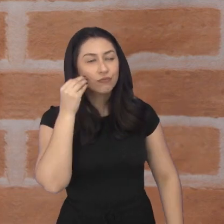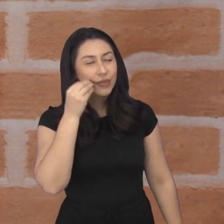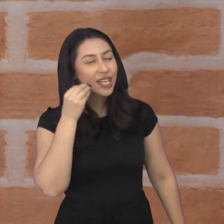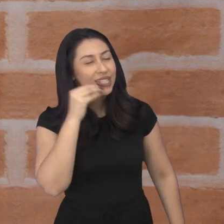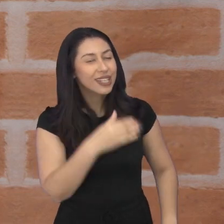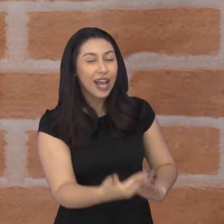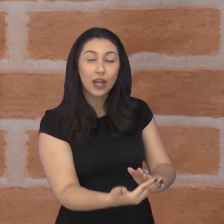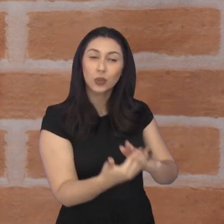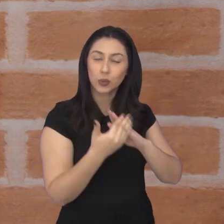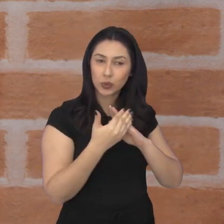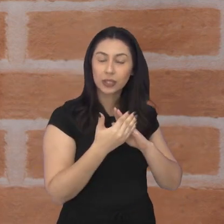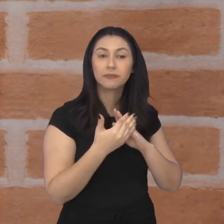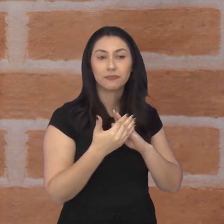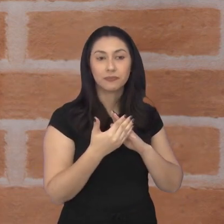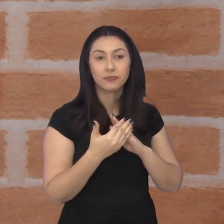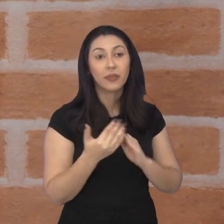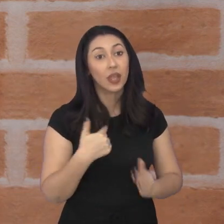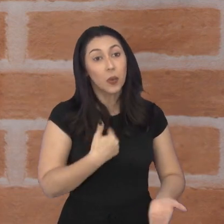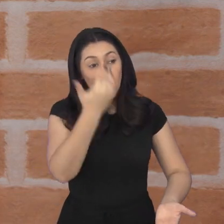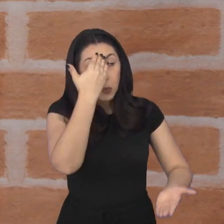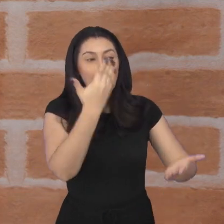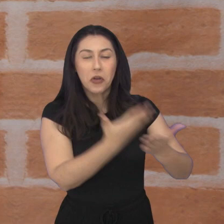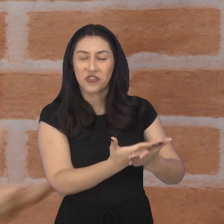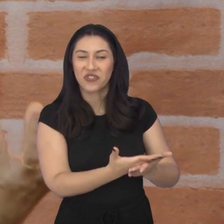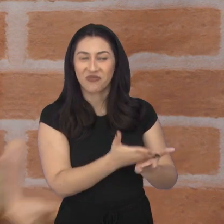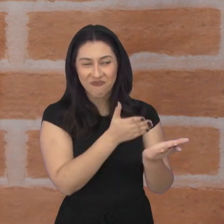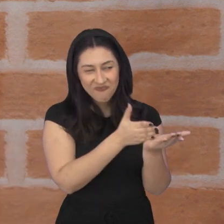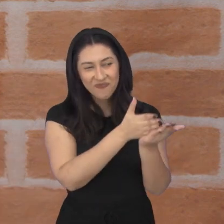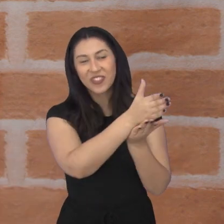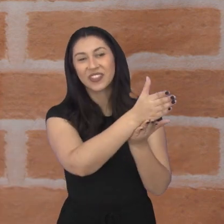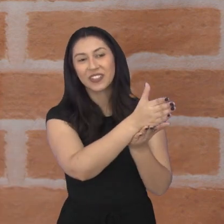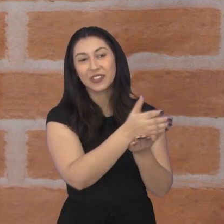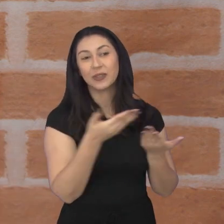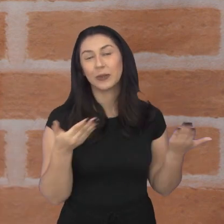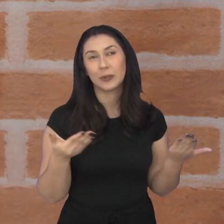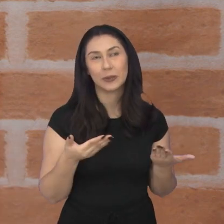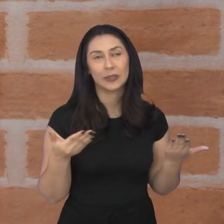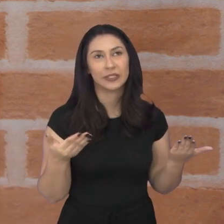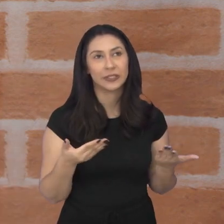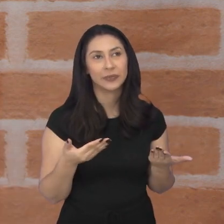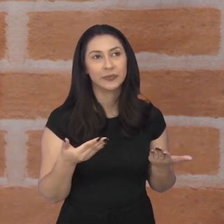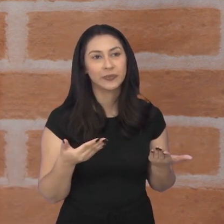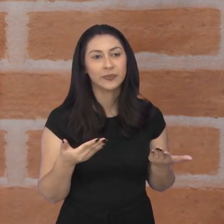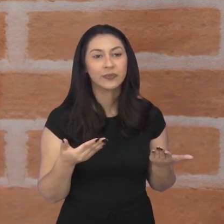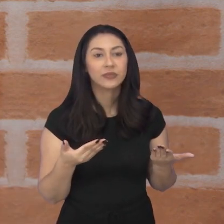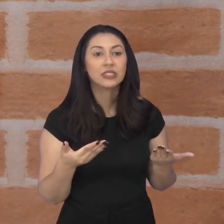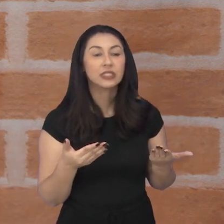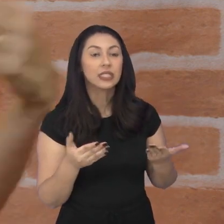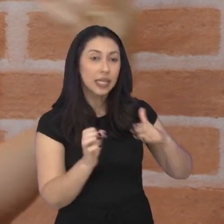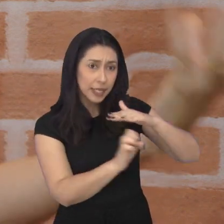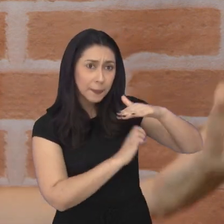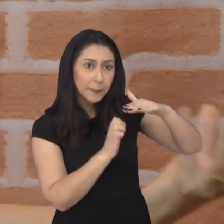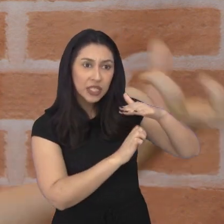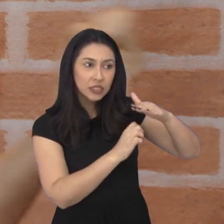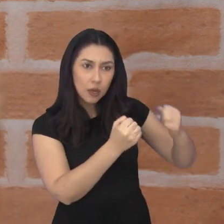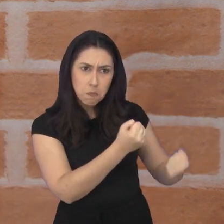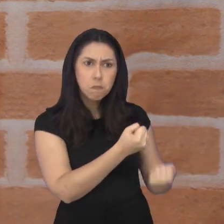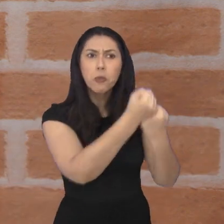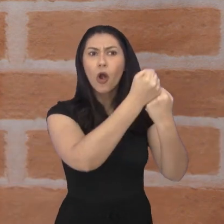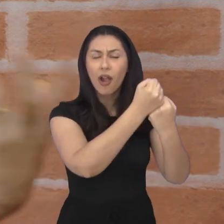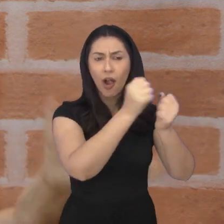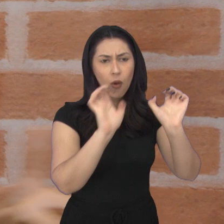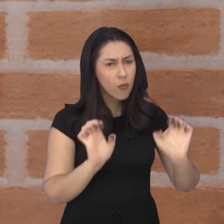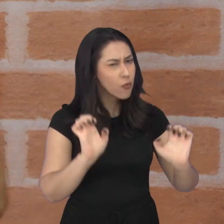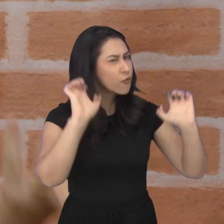do esporte, né? Então, assim, eu acredito muito nesse caminho. Então, hoje, por exemplo, né, a gente, como empresa, a gente apoia, por exemplo,